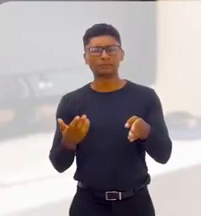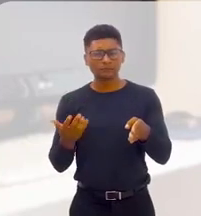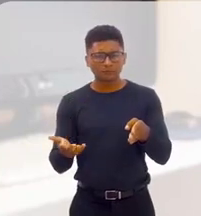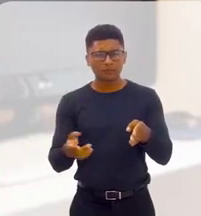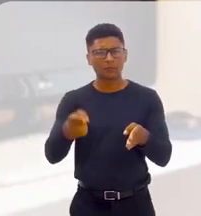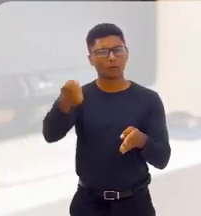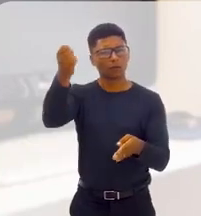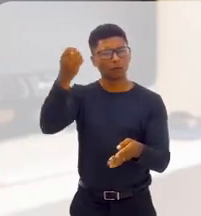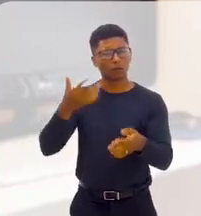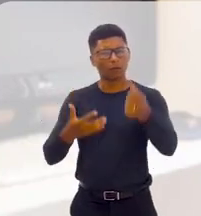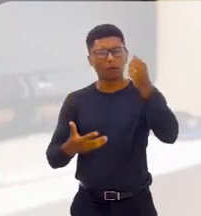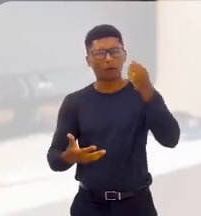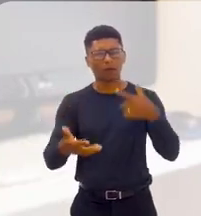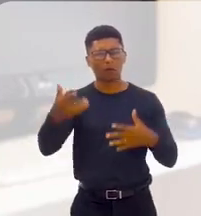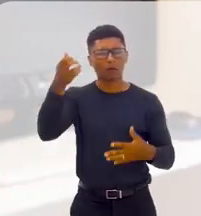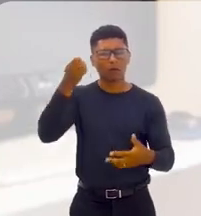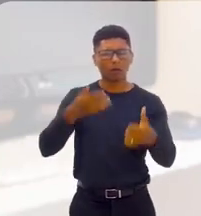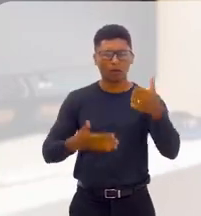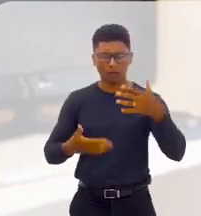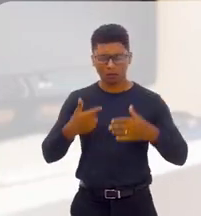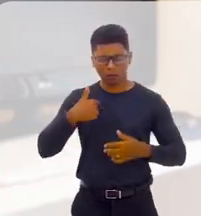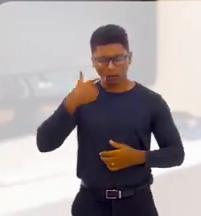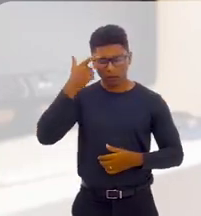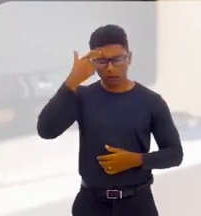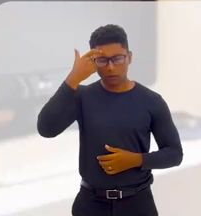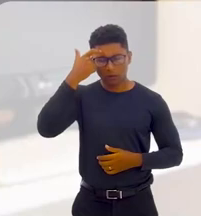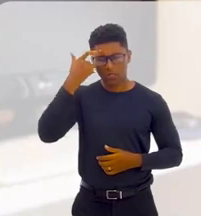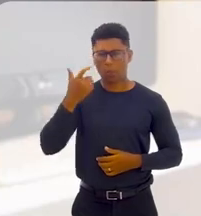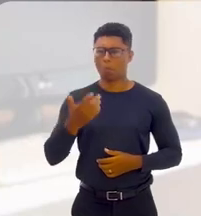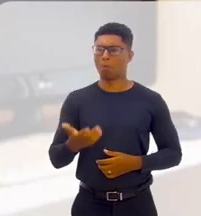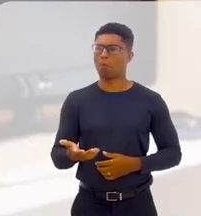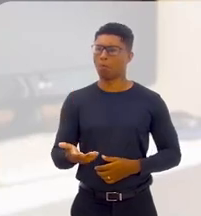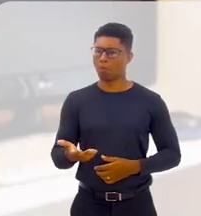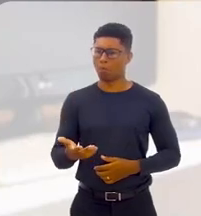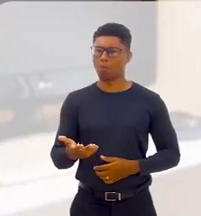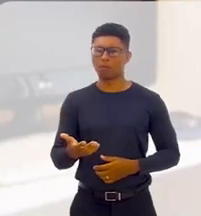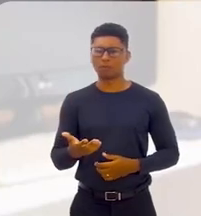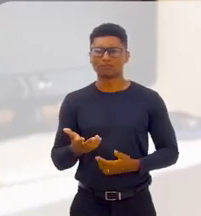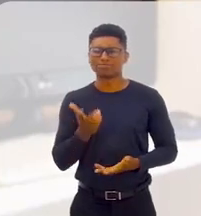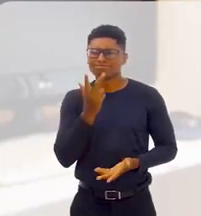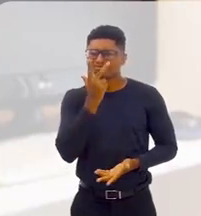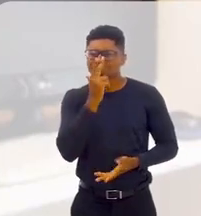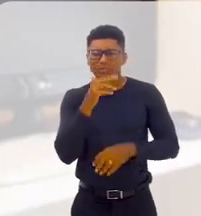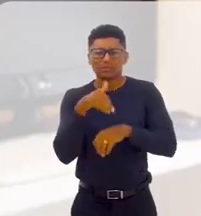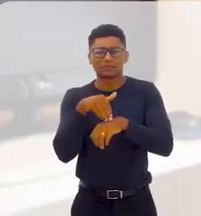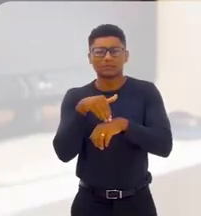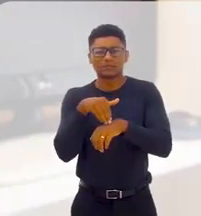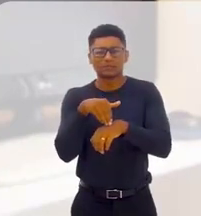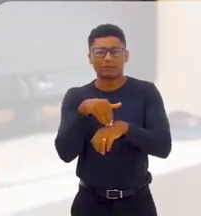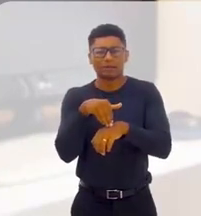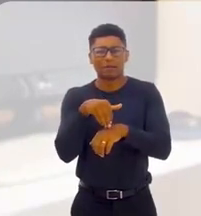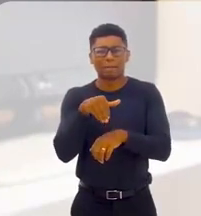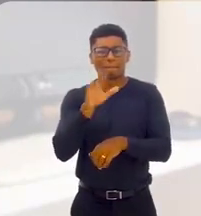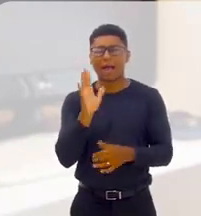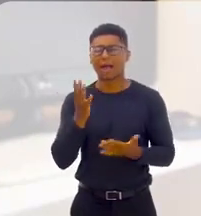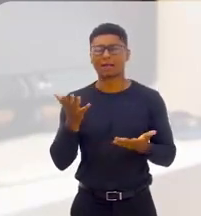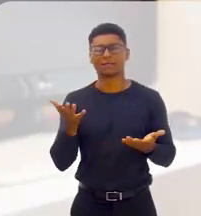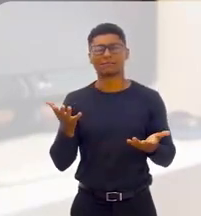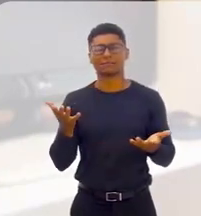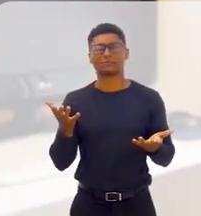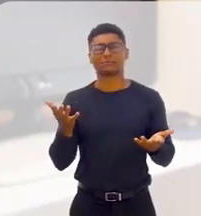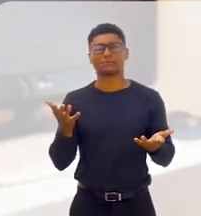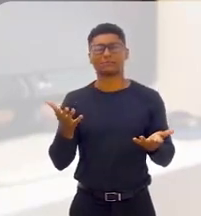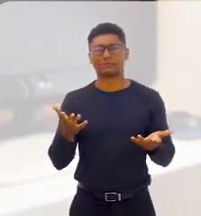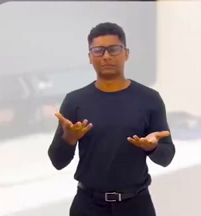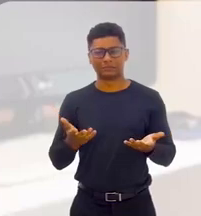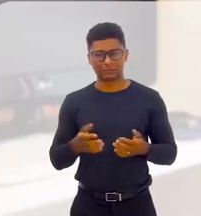começa a dar uma consistência por uma coisa que vai muito para além, muito além, né?